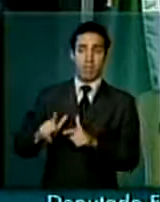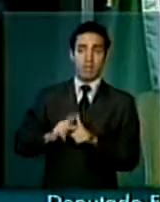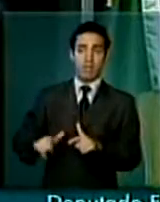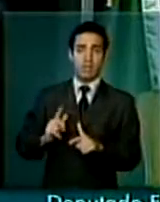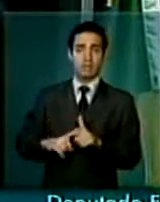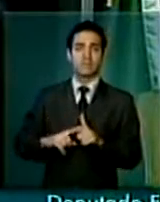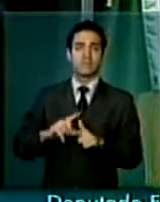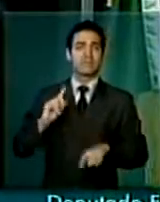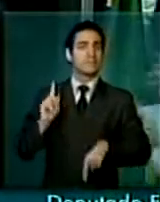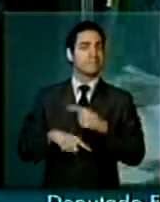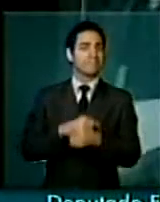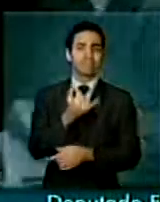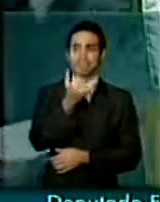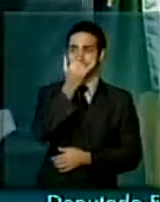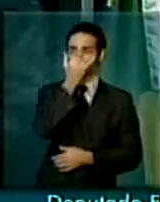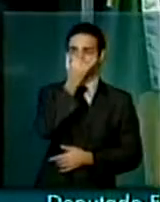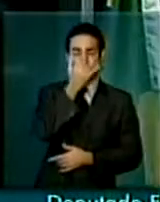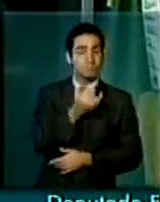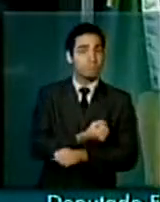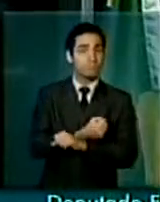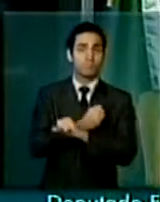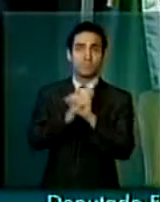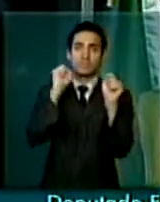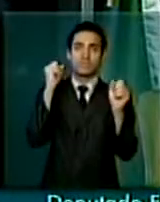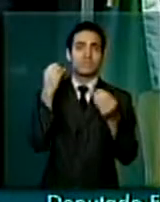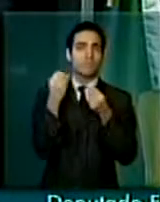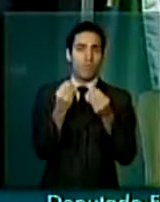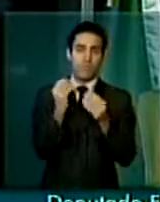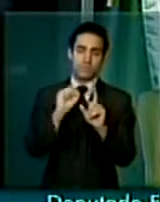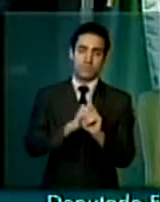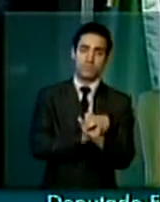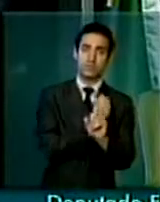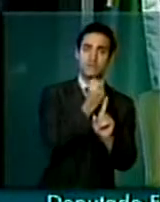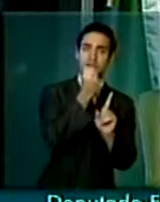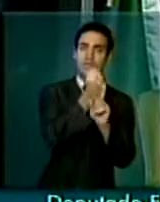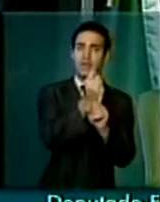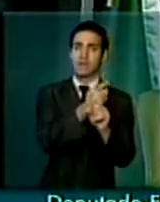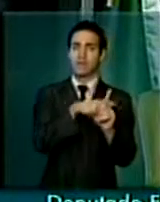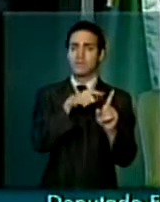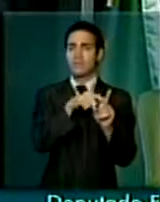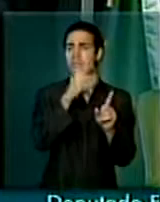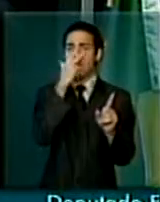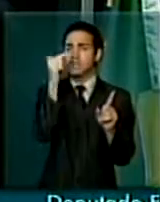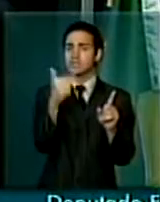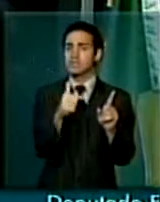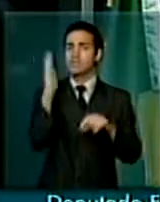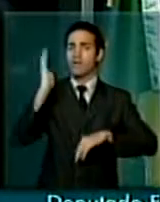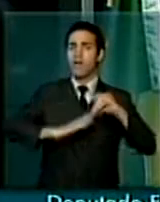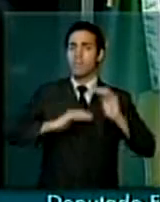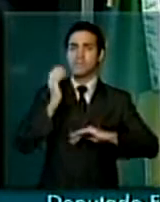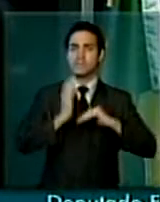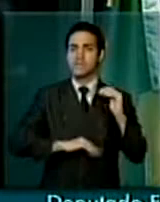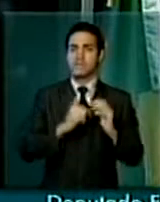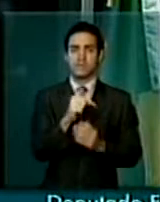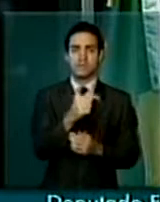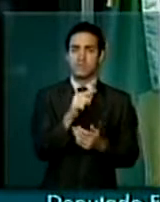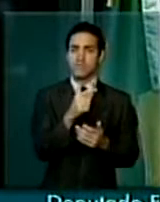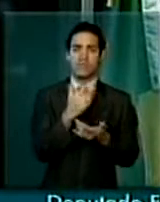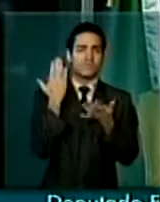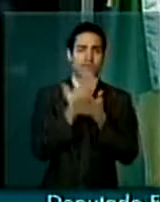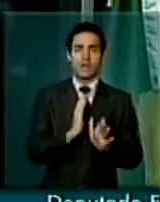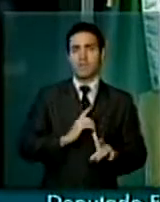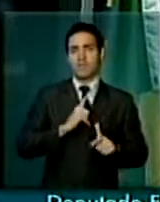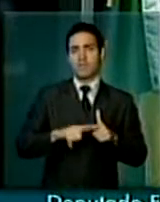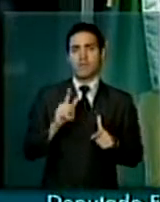vez mais insuportável a ideia de uma sociedade que ainda não é capaz de superar os seus problemas